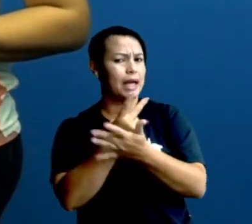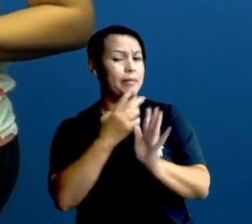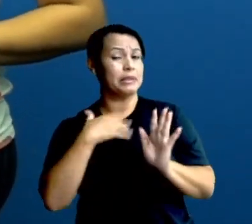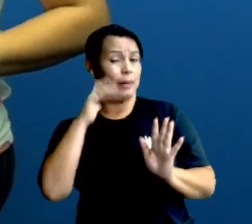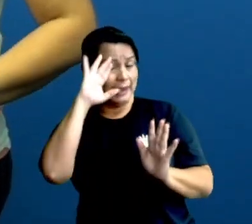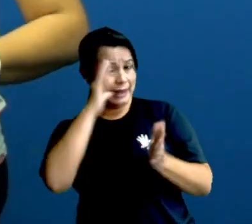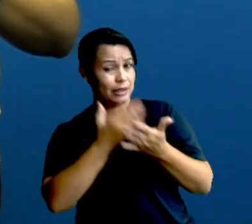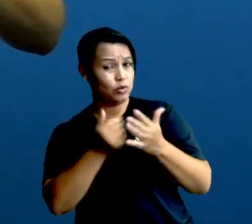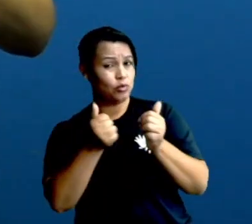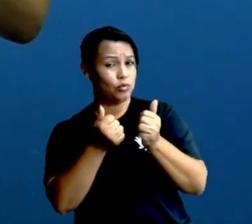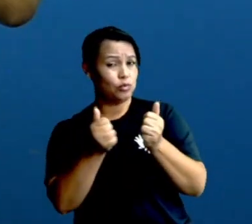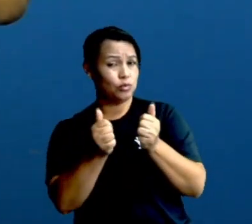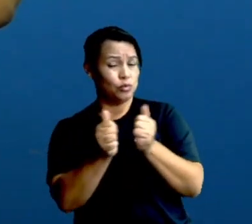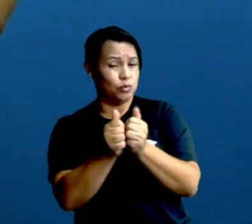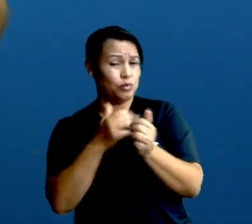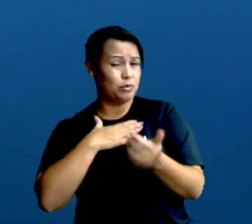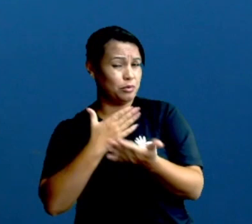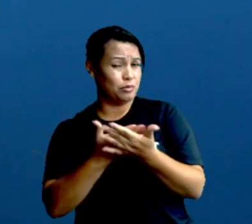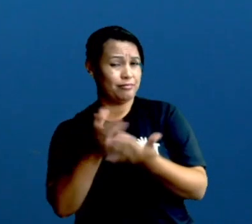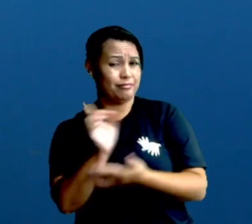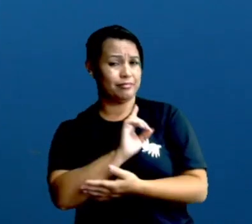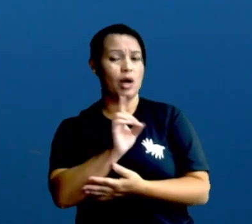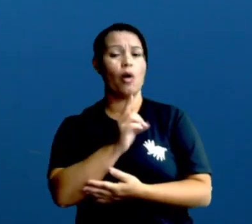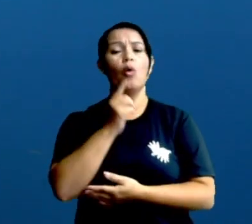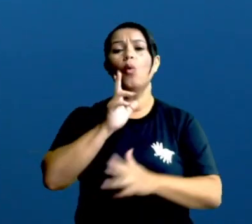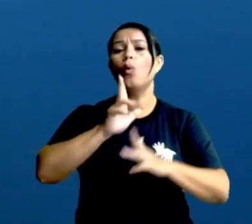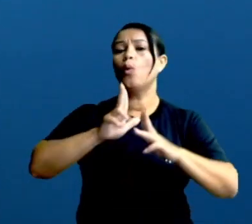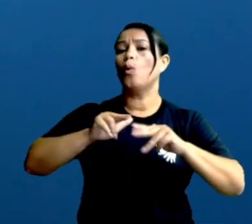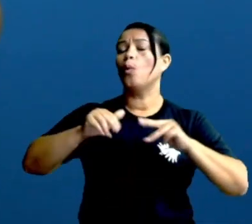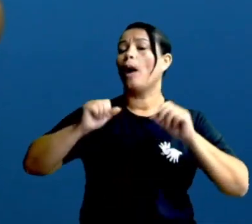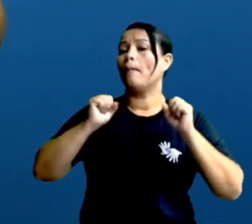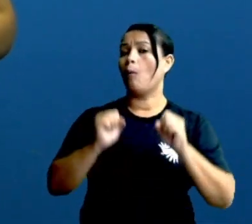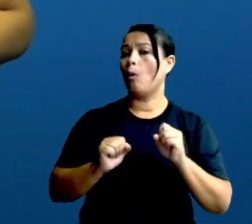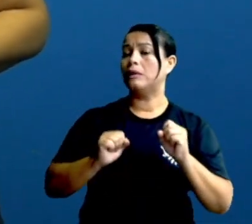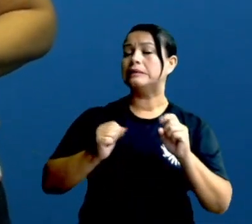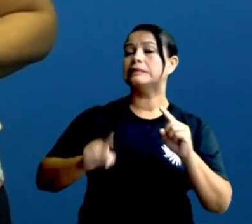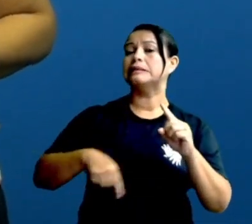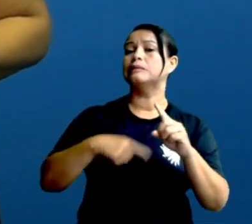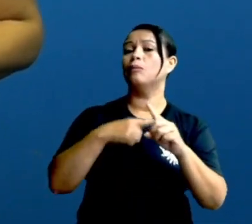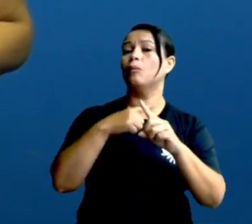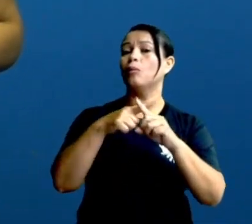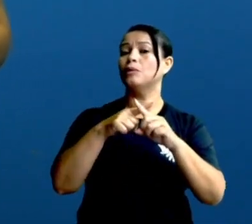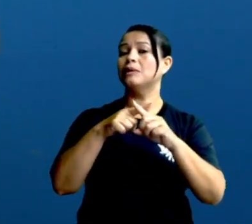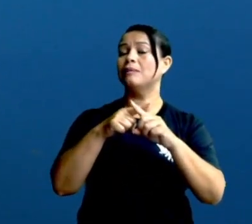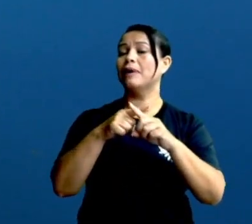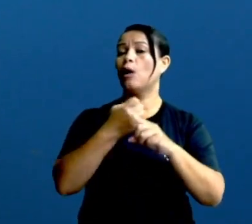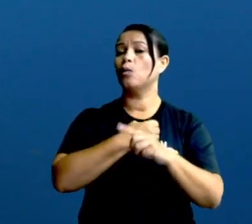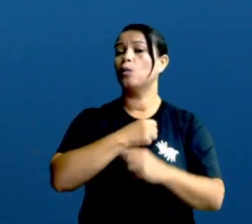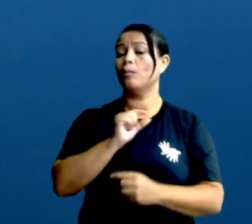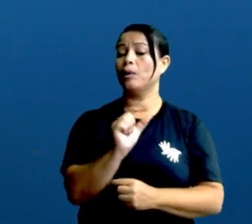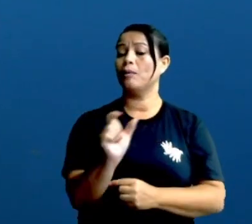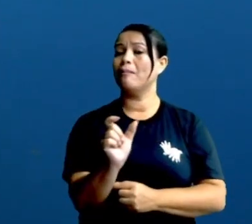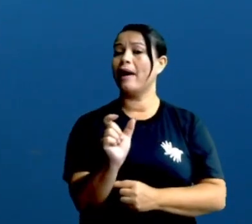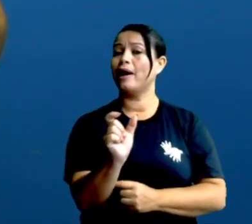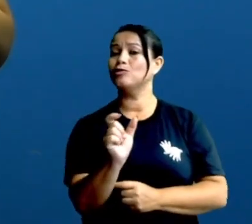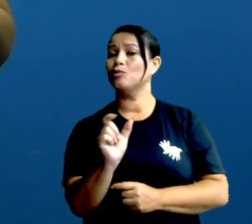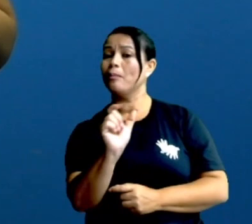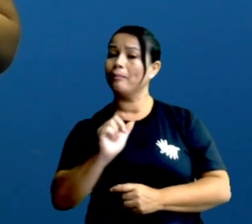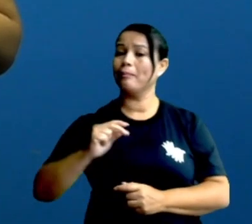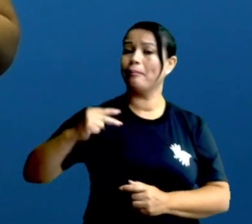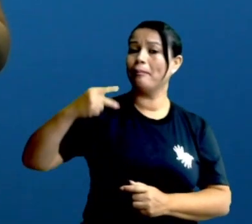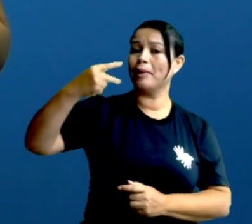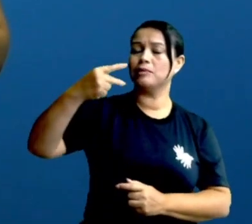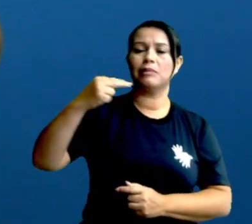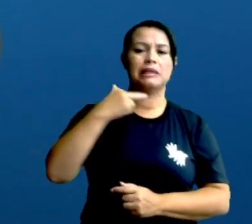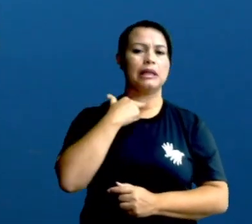comigo, tá certo? Ó, nunca se multiplica a base pelo expoente, tá certo? Isso